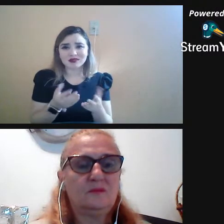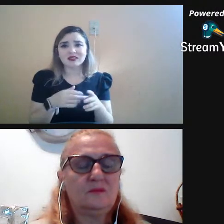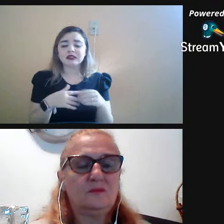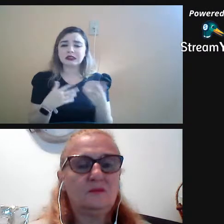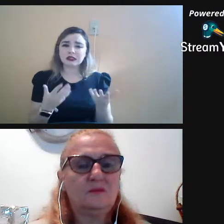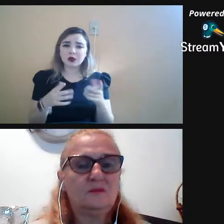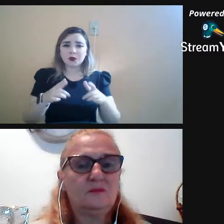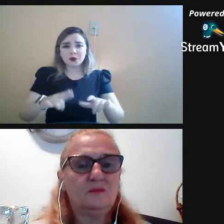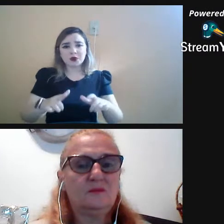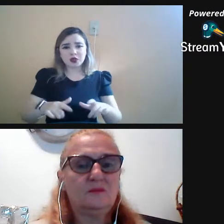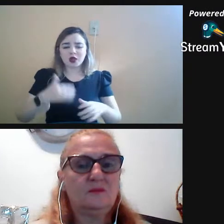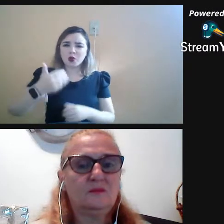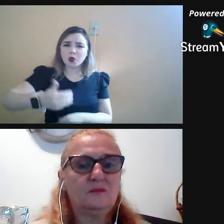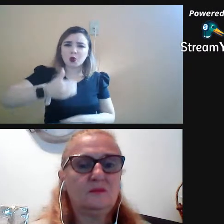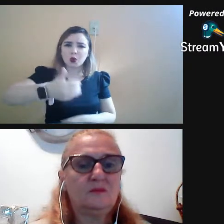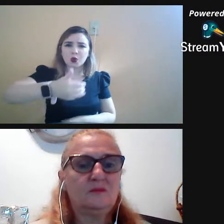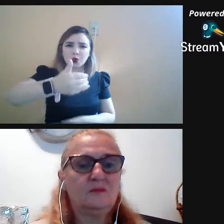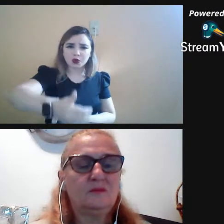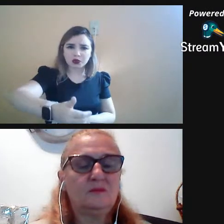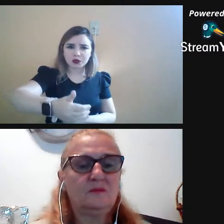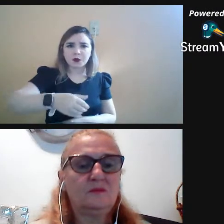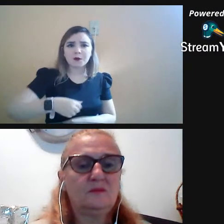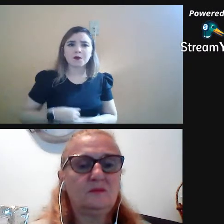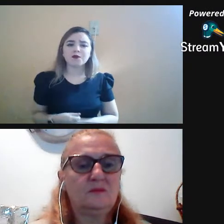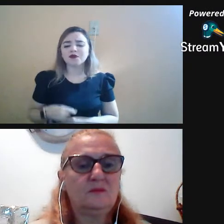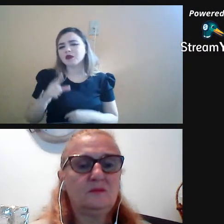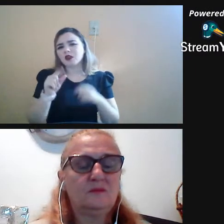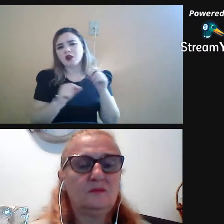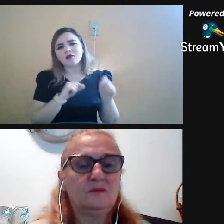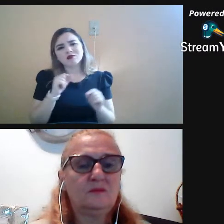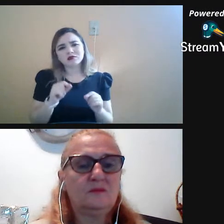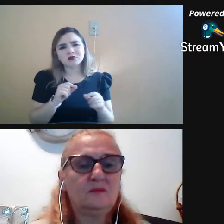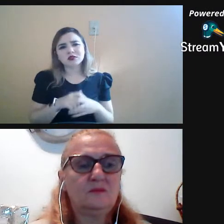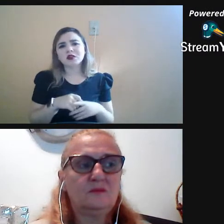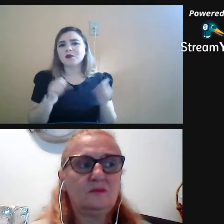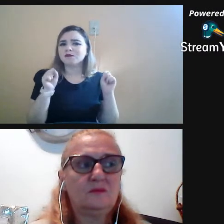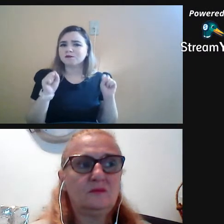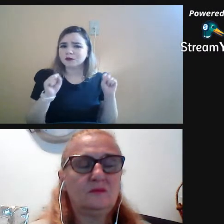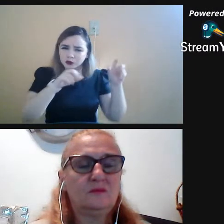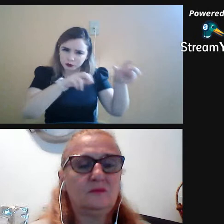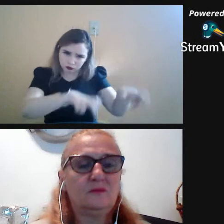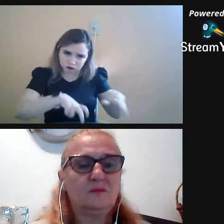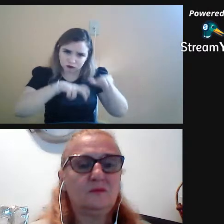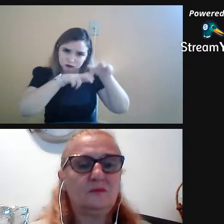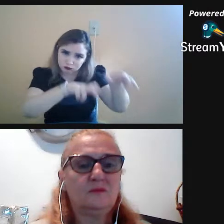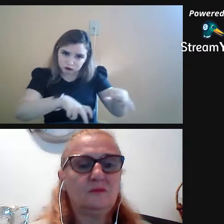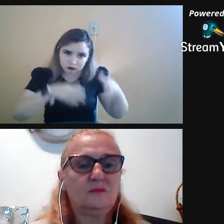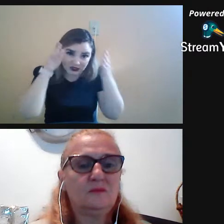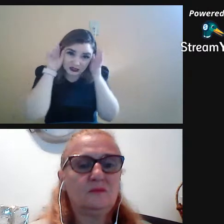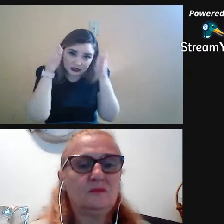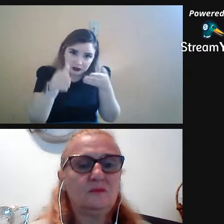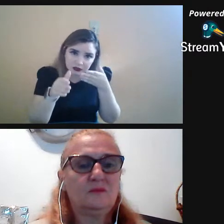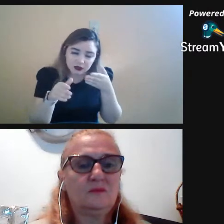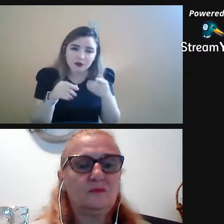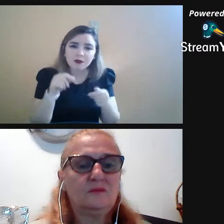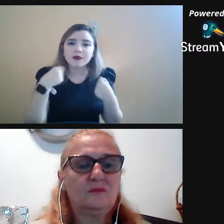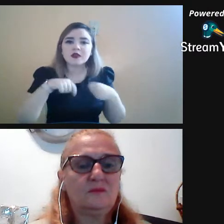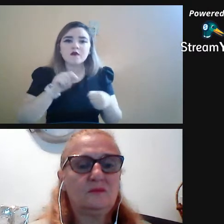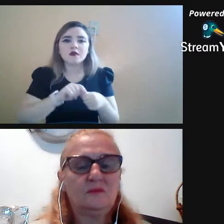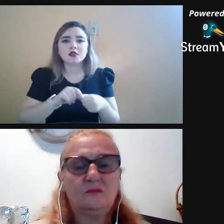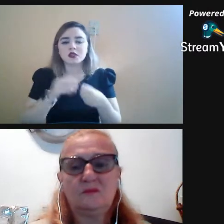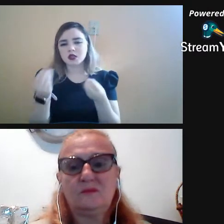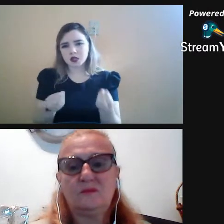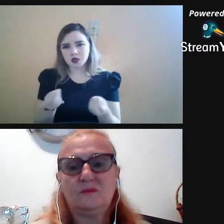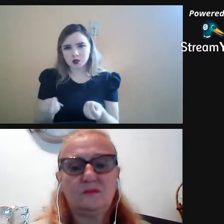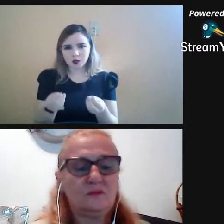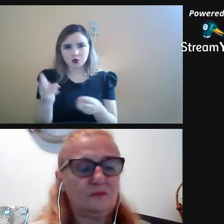região continuar produtiva, o que, que os agrônomos que atuam nessas áreas vão ter que fazer? Vão ter que